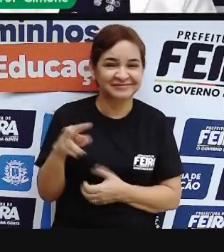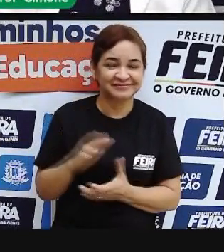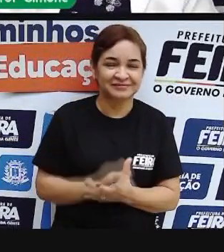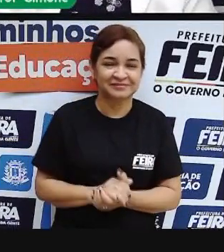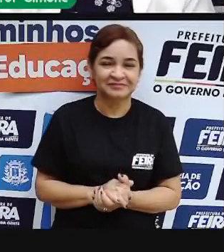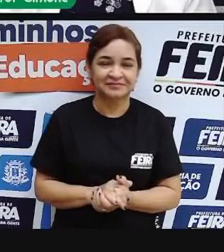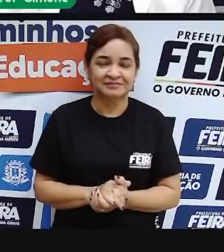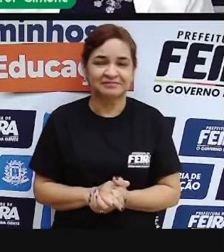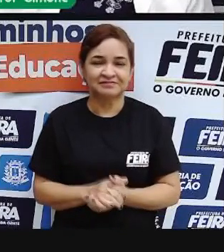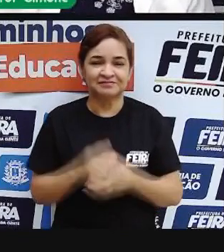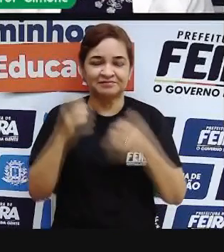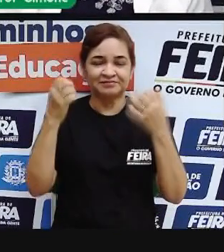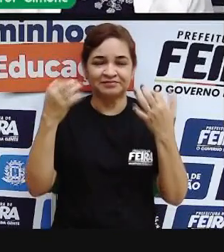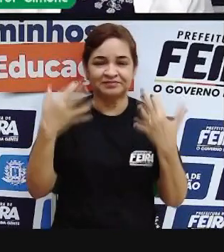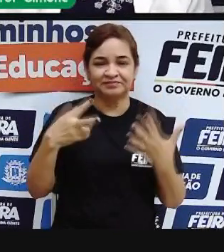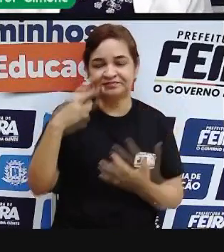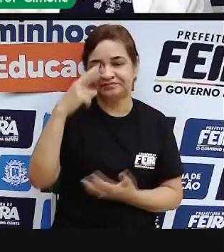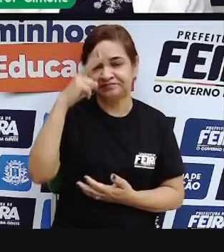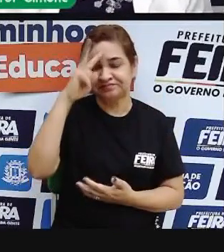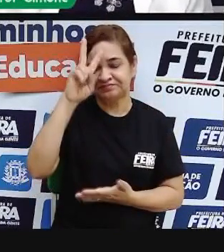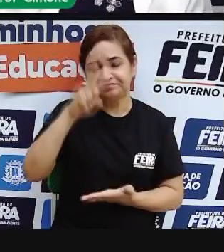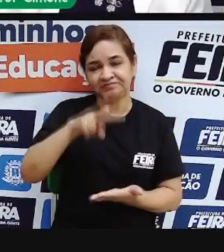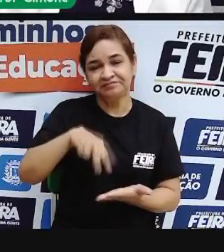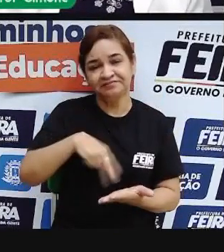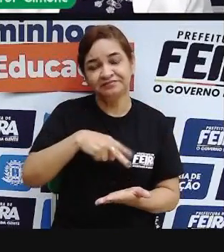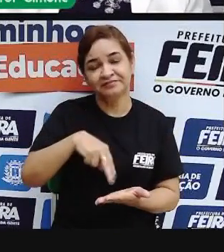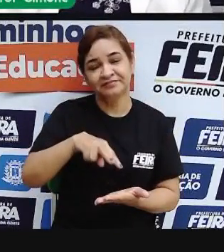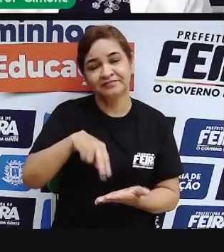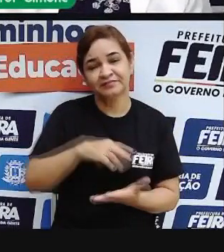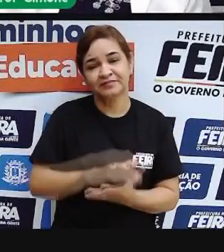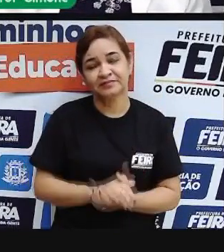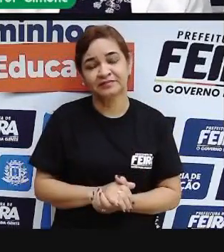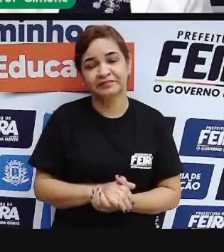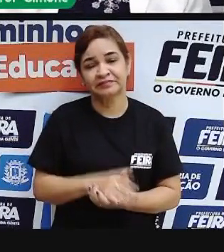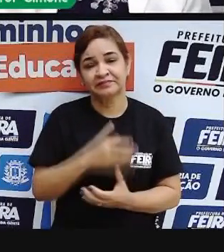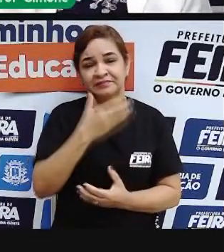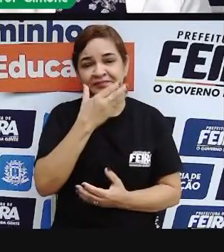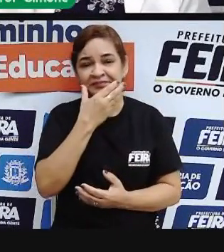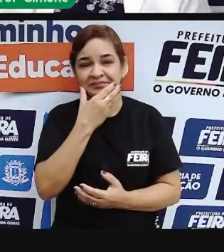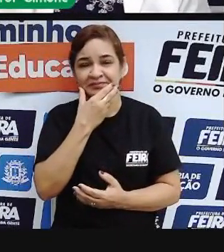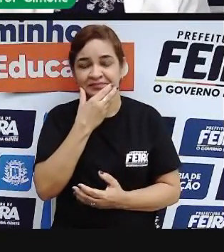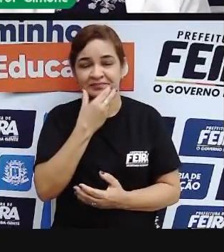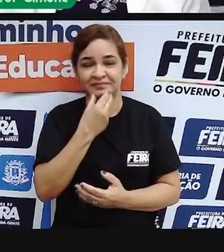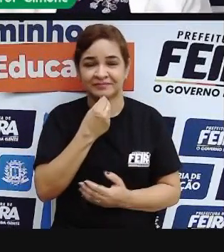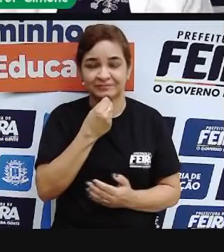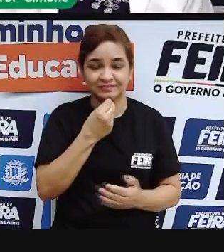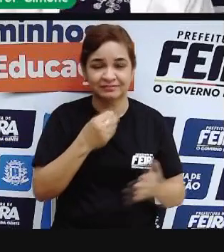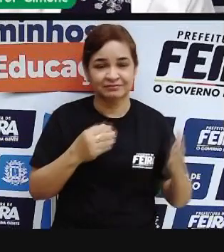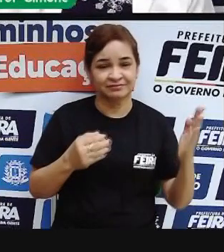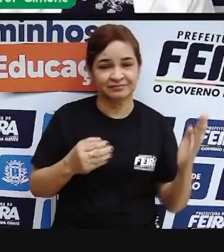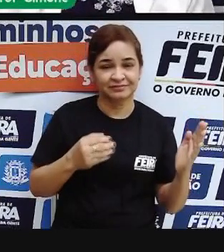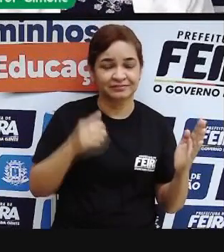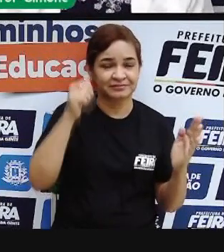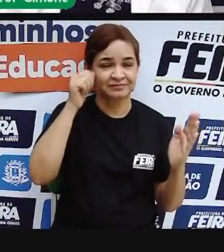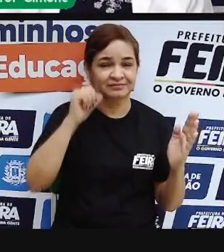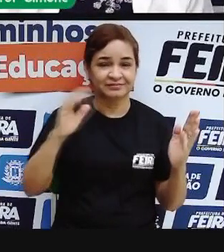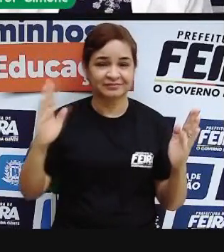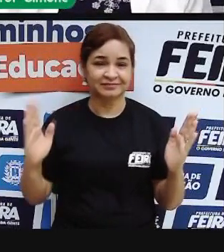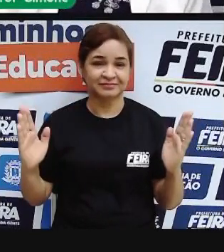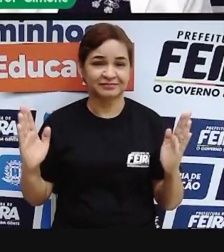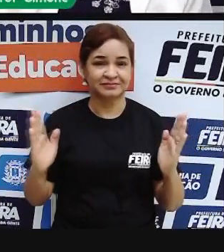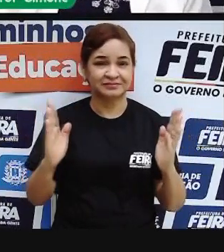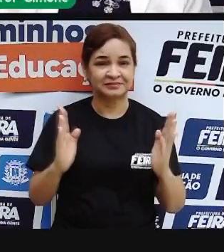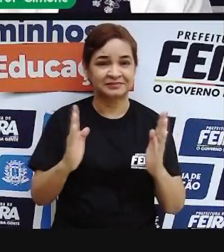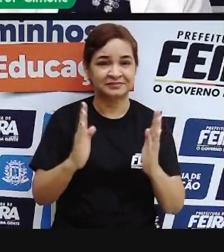conta-se alguma história naquela dança, né? Homens ficam de um lado, mulheres do outro, e aí vai fazendo, né,